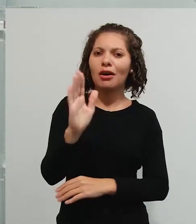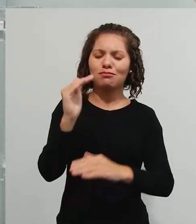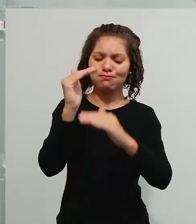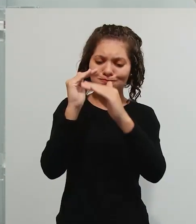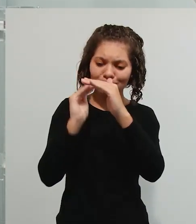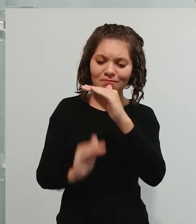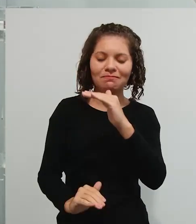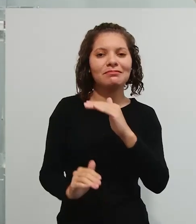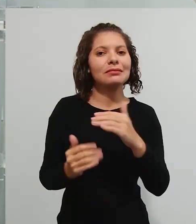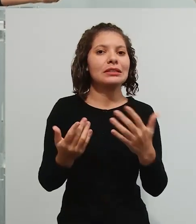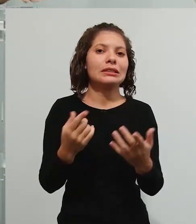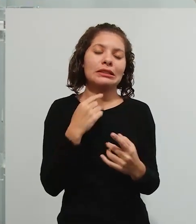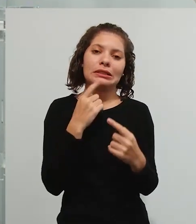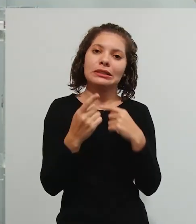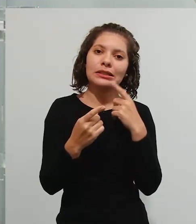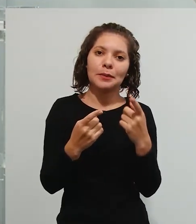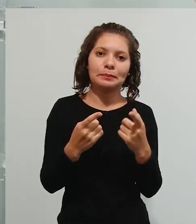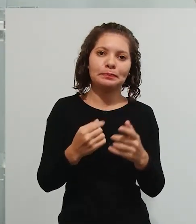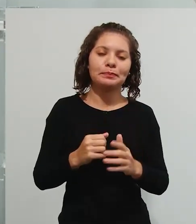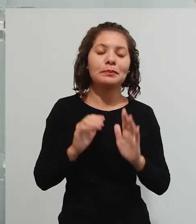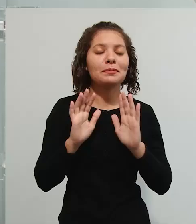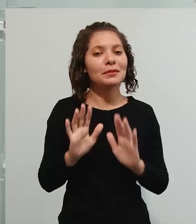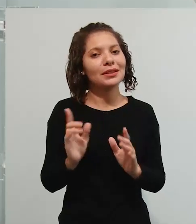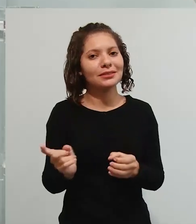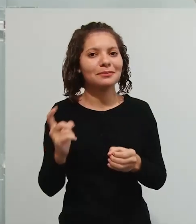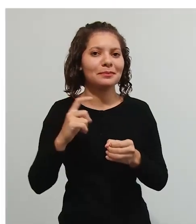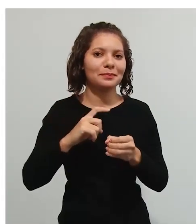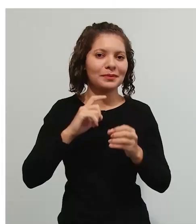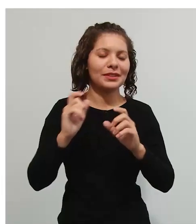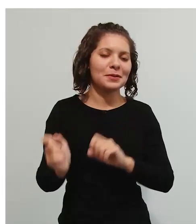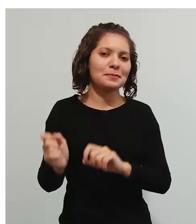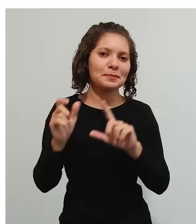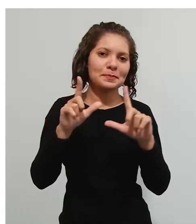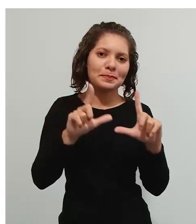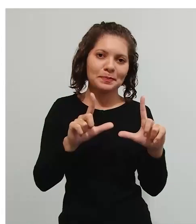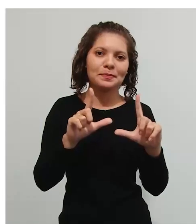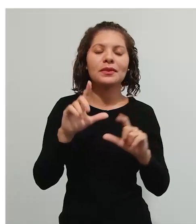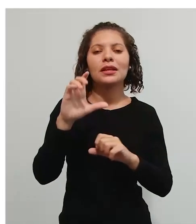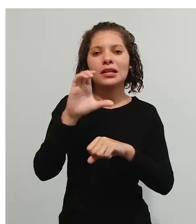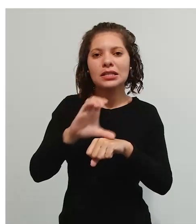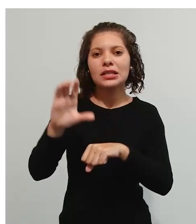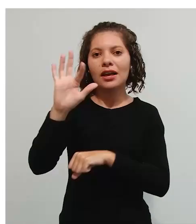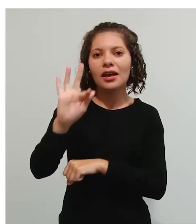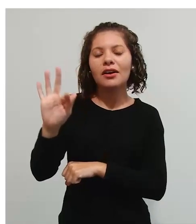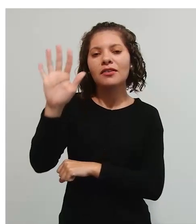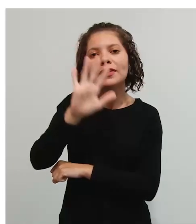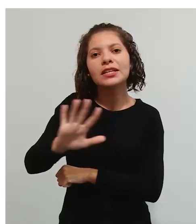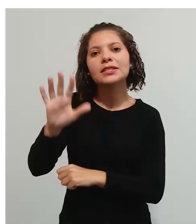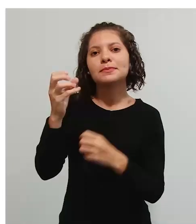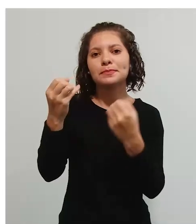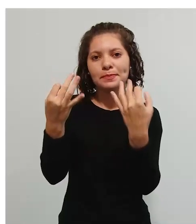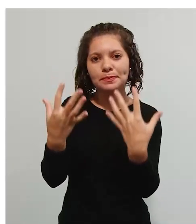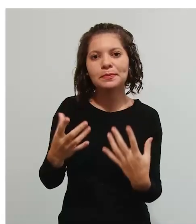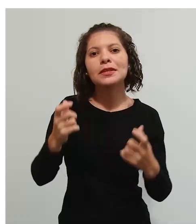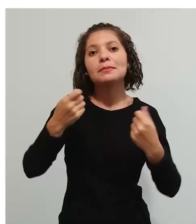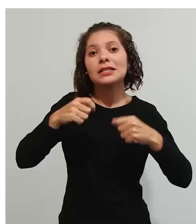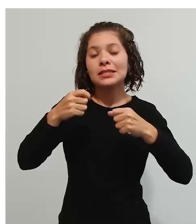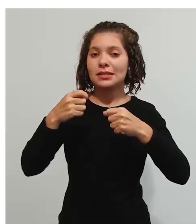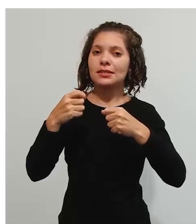aí, lá na CF, fala que esse salário mínimo ele tem que atender às necessidades